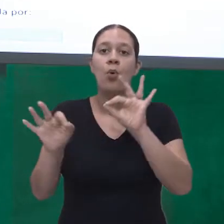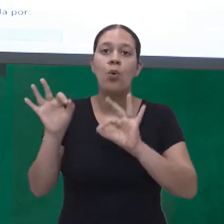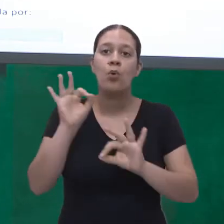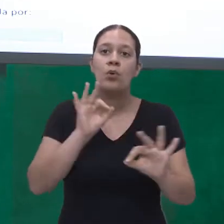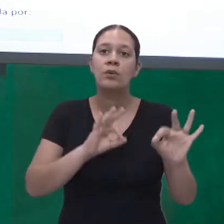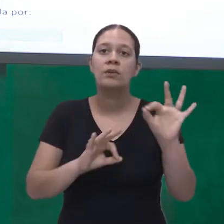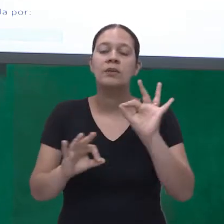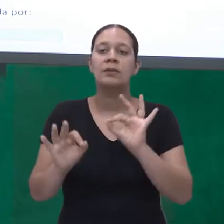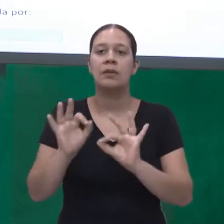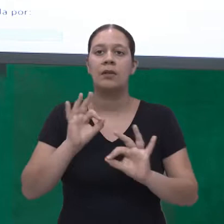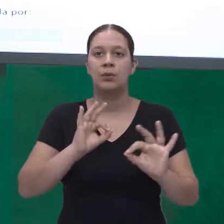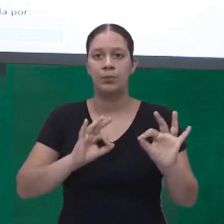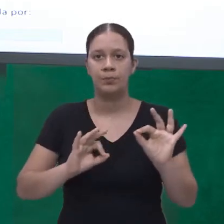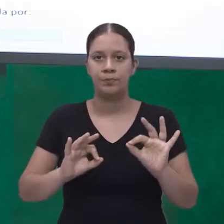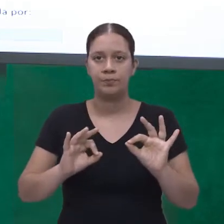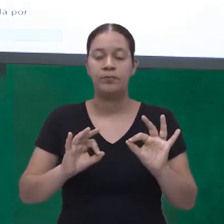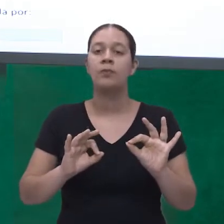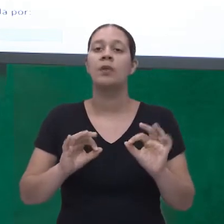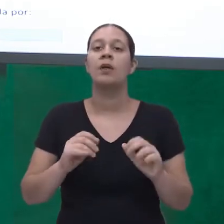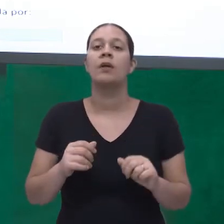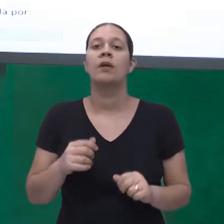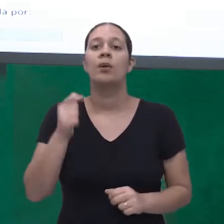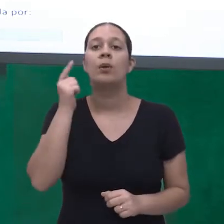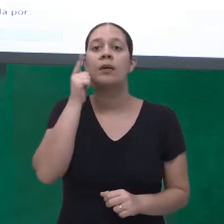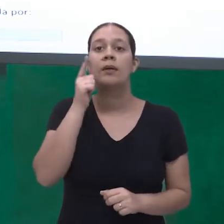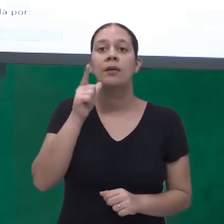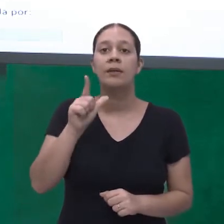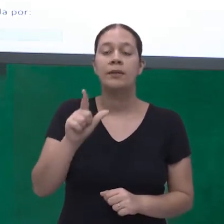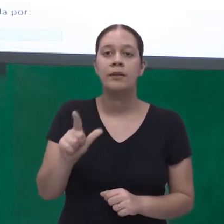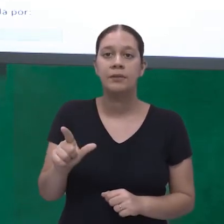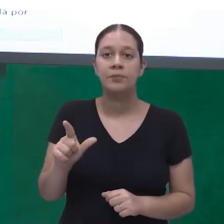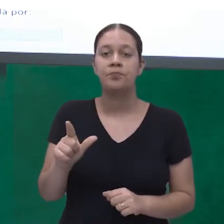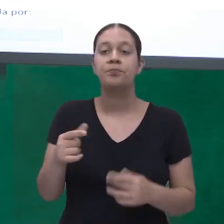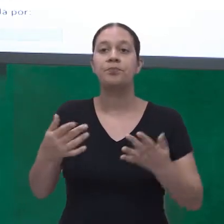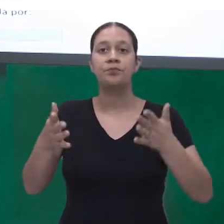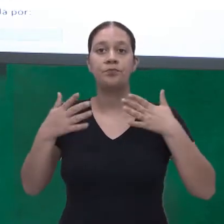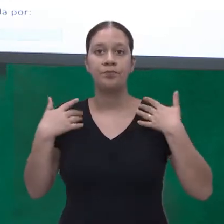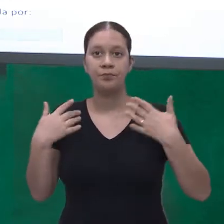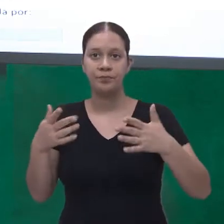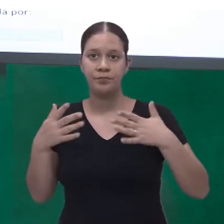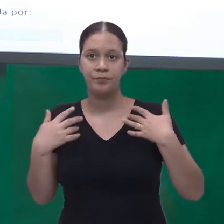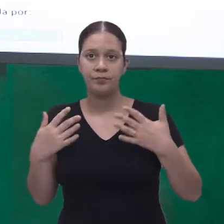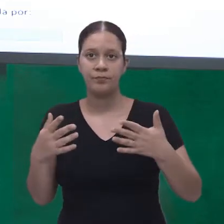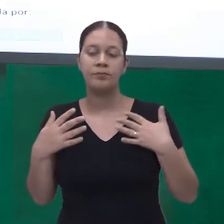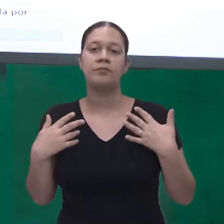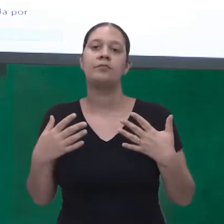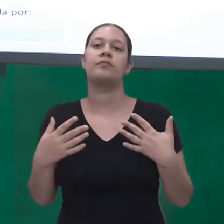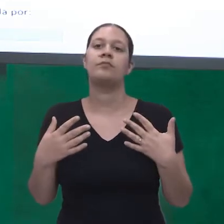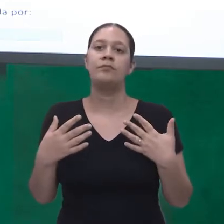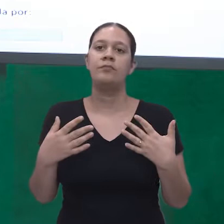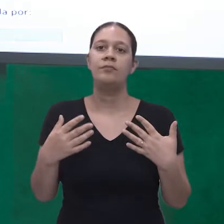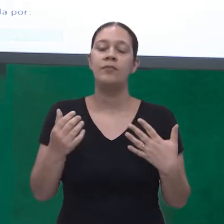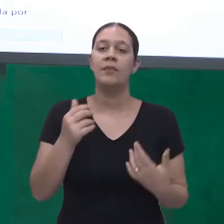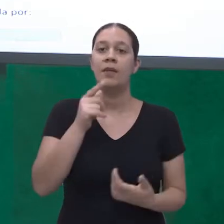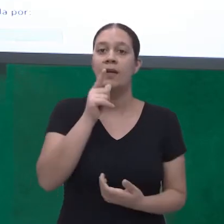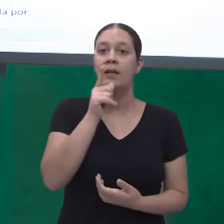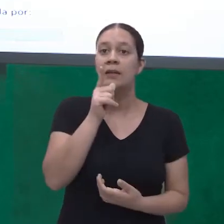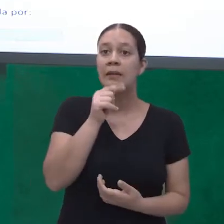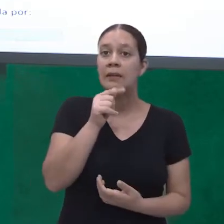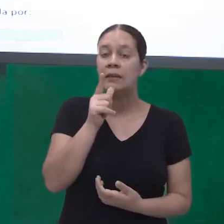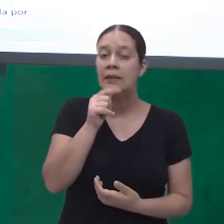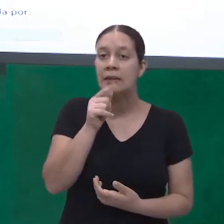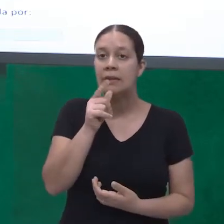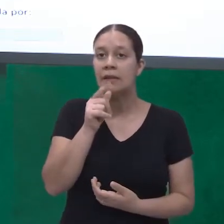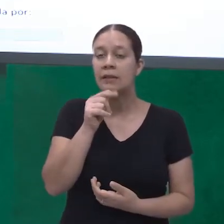organizado. Quando ele ganha calor, se transforma no estado líquido. E aí o calor faz com